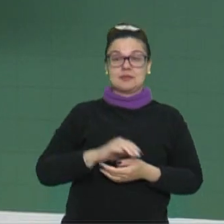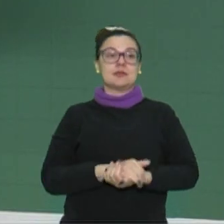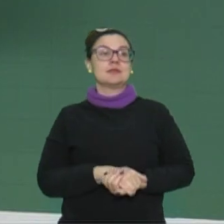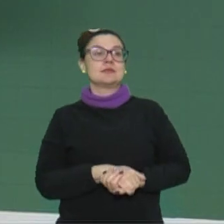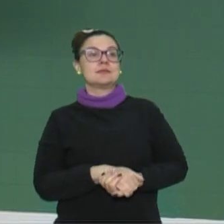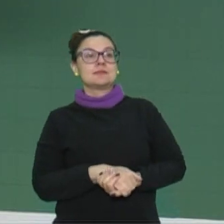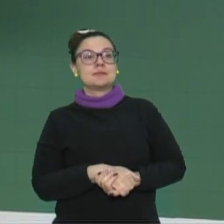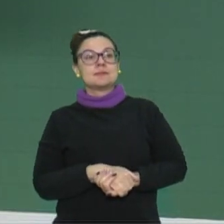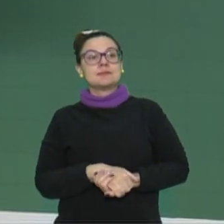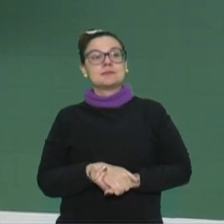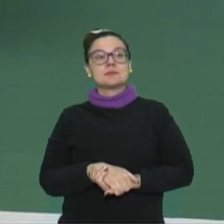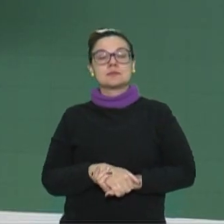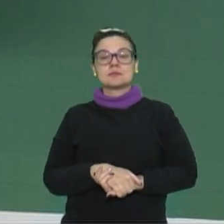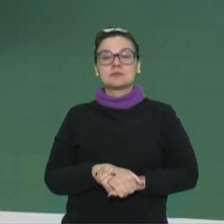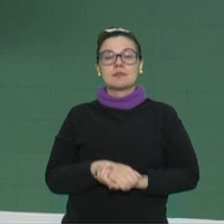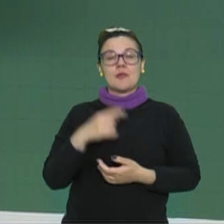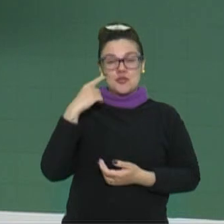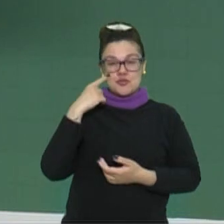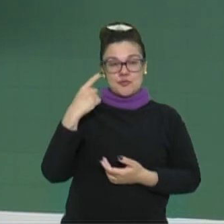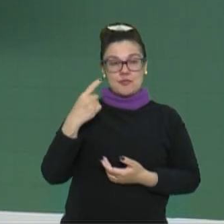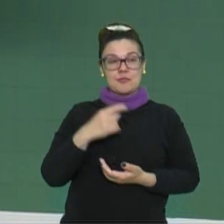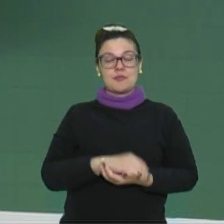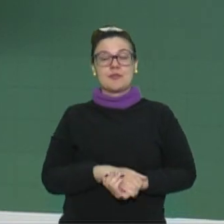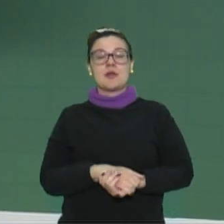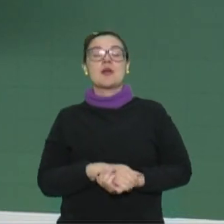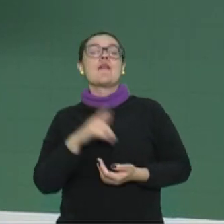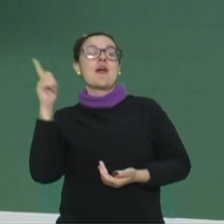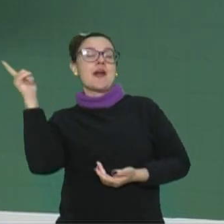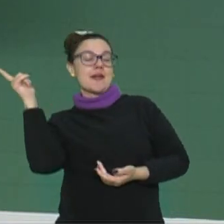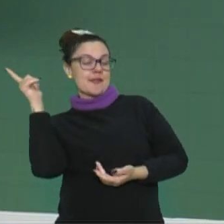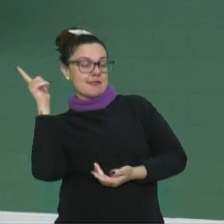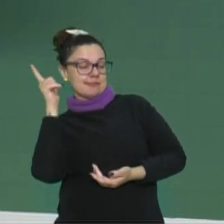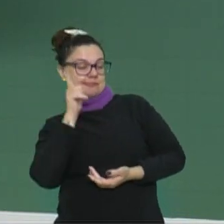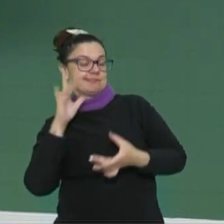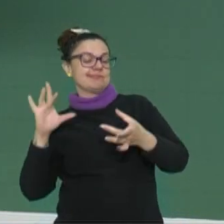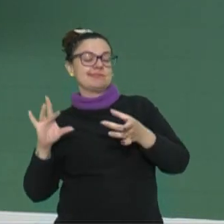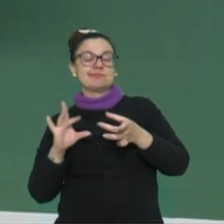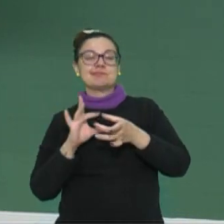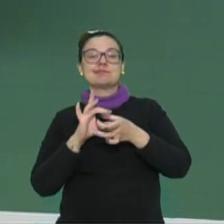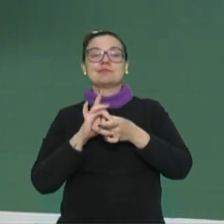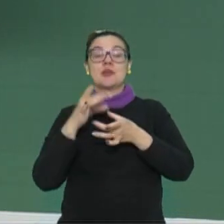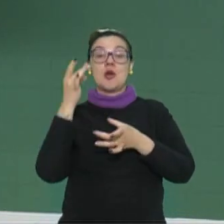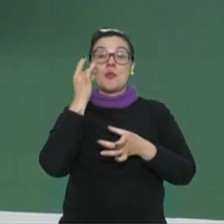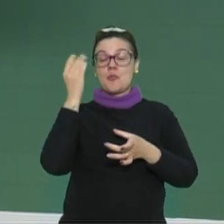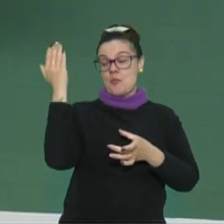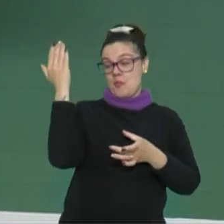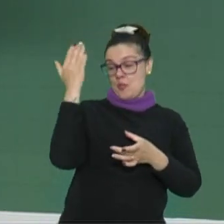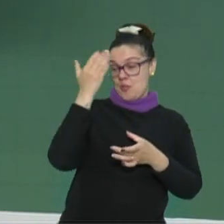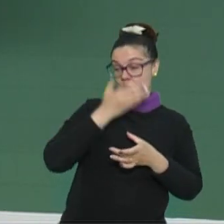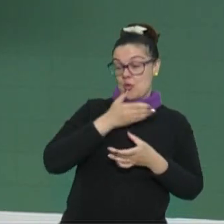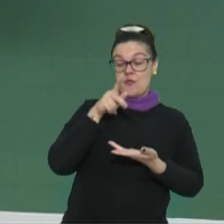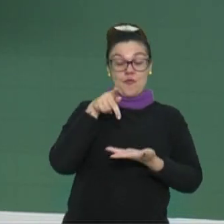reflexão, nós vamos conseguir constatar materialmente,